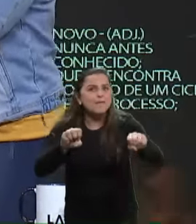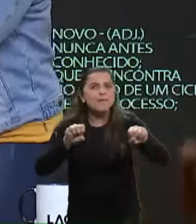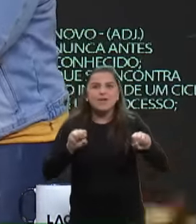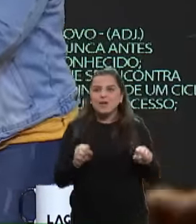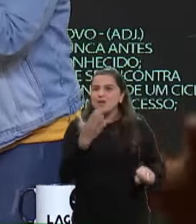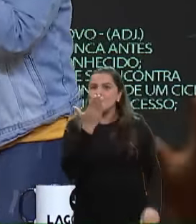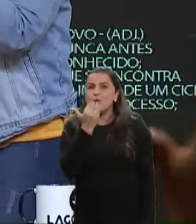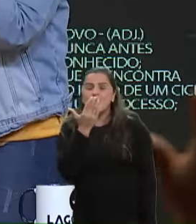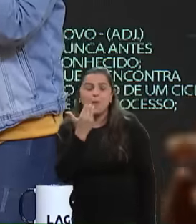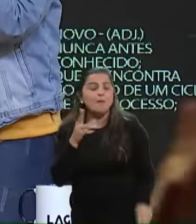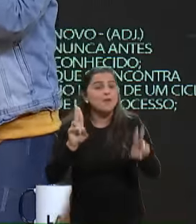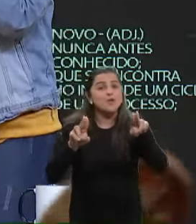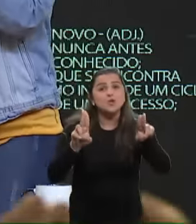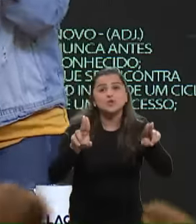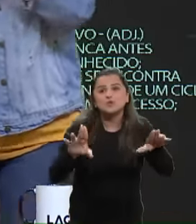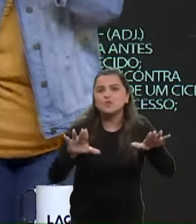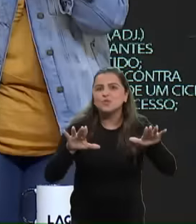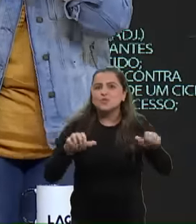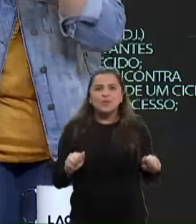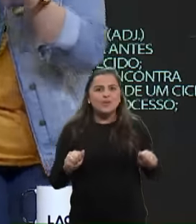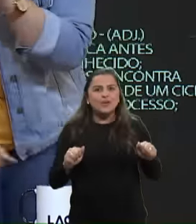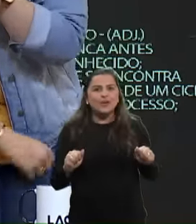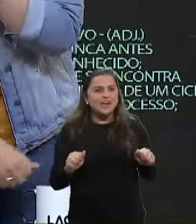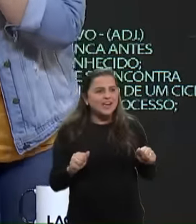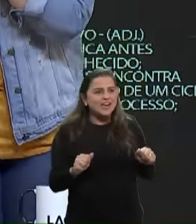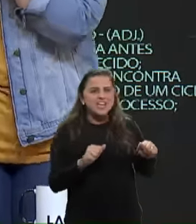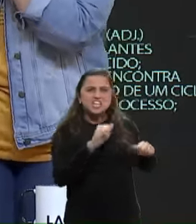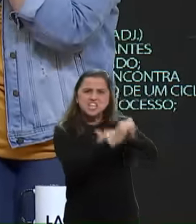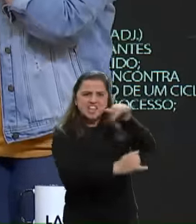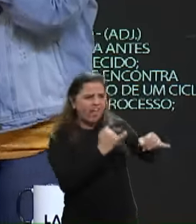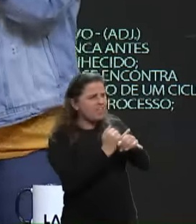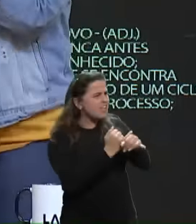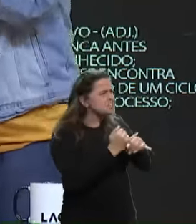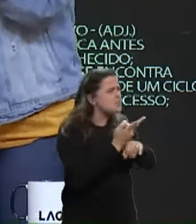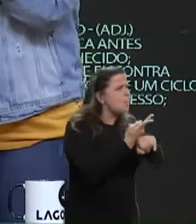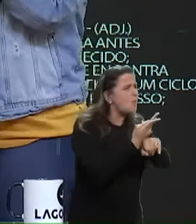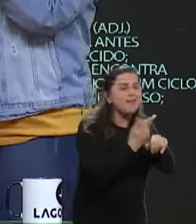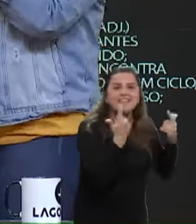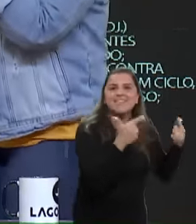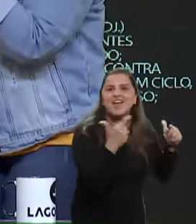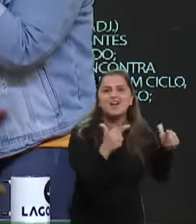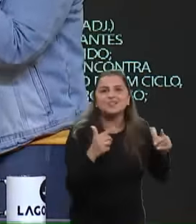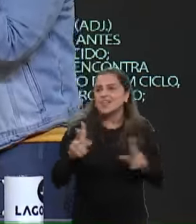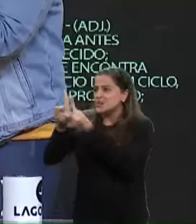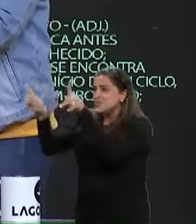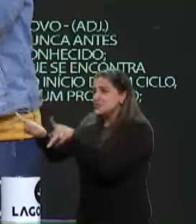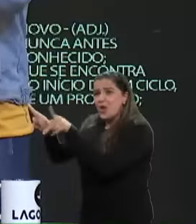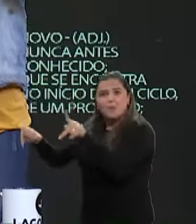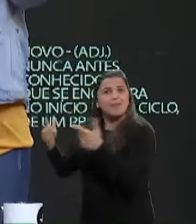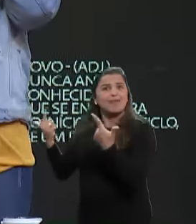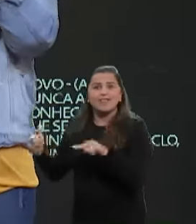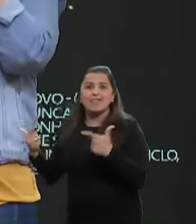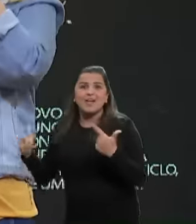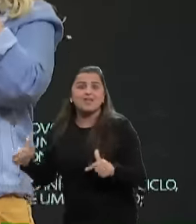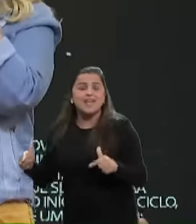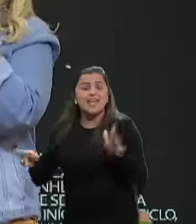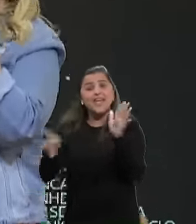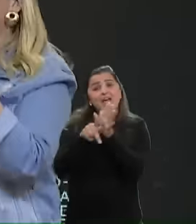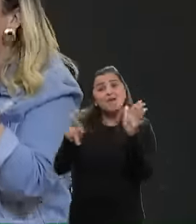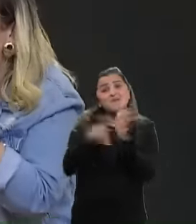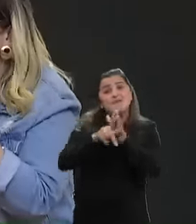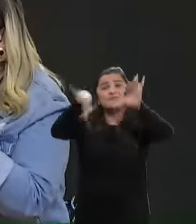nunca comeu, não tem na internet, não tem no shopping, vem